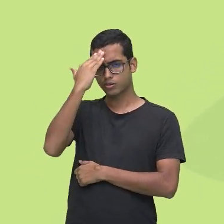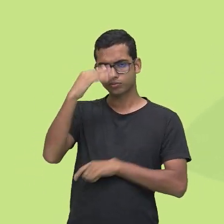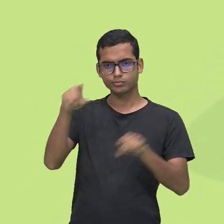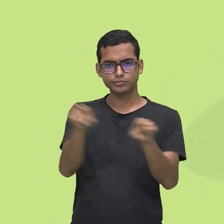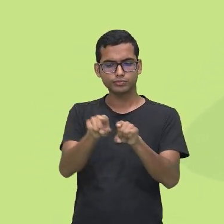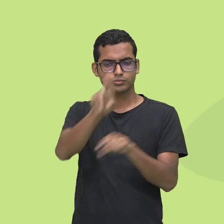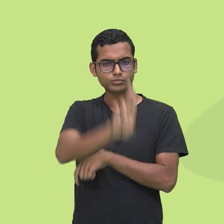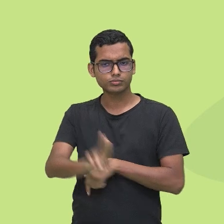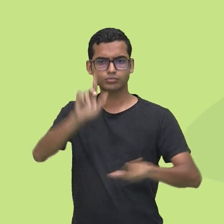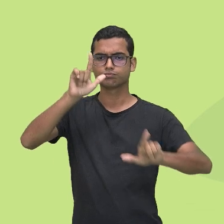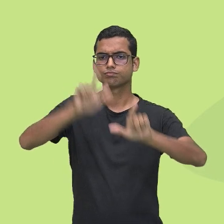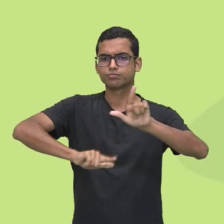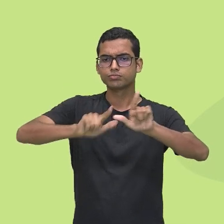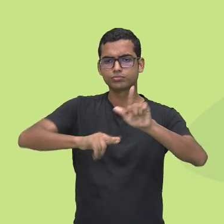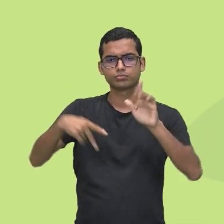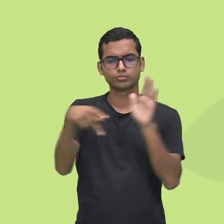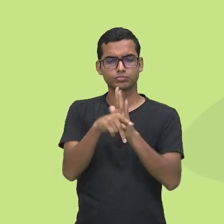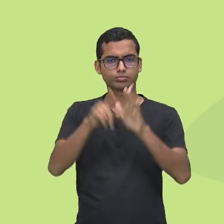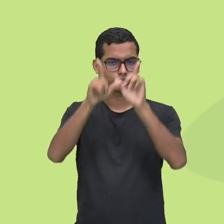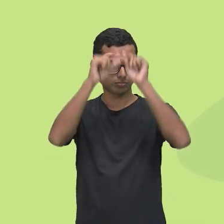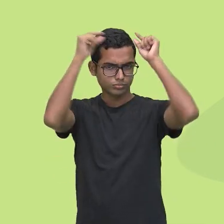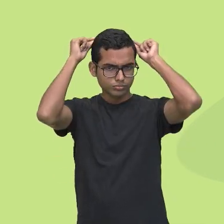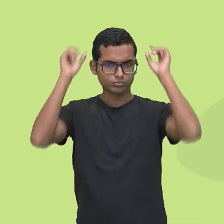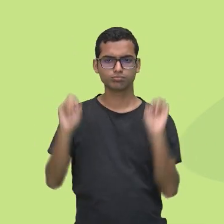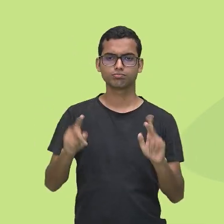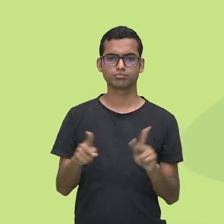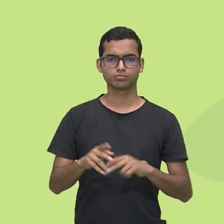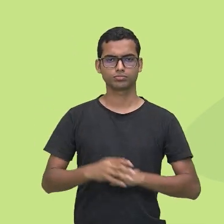as letras gregas, beleza?